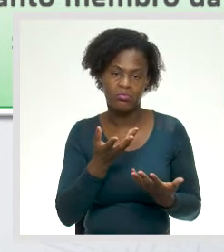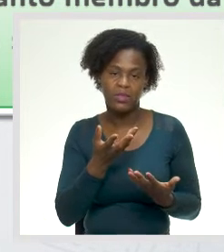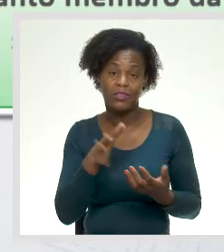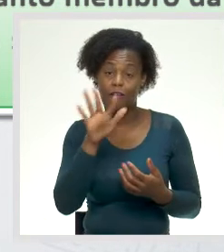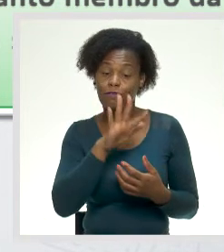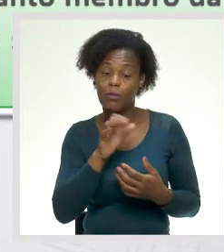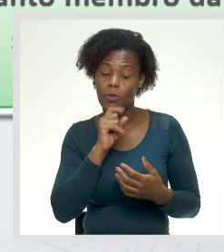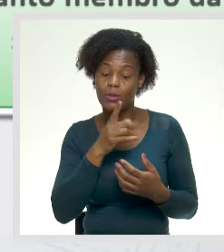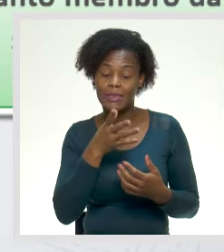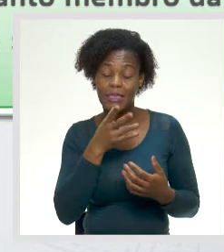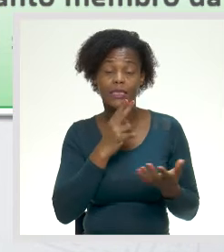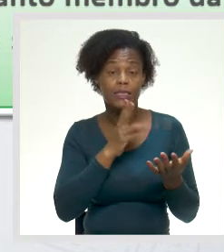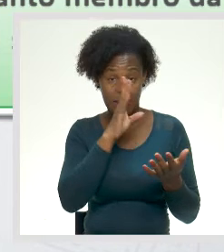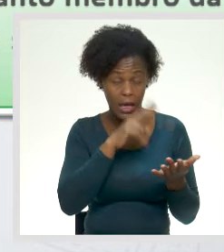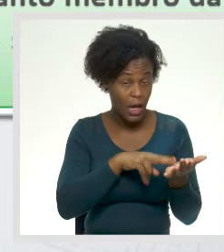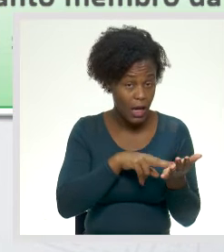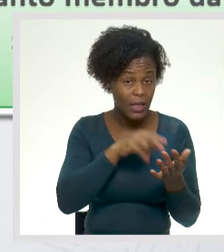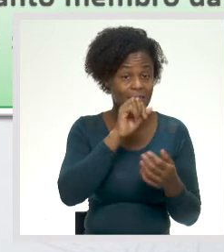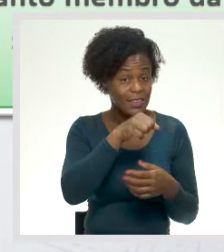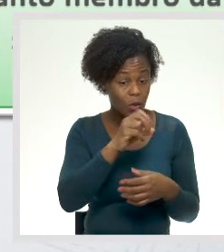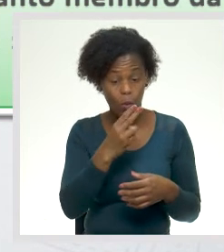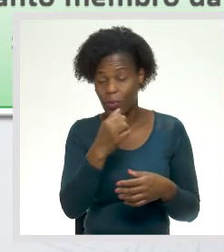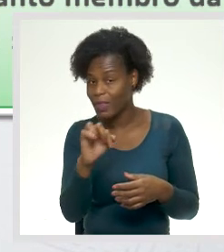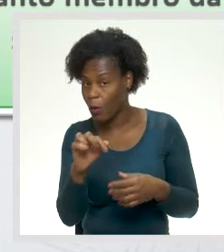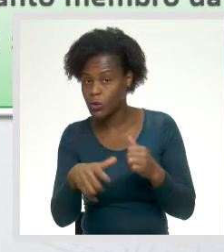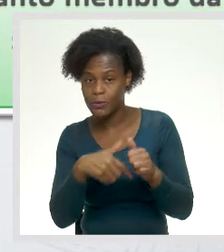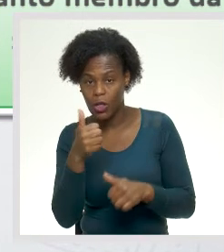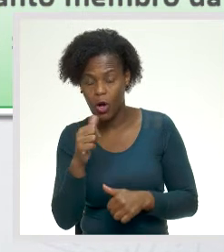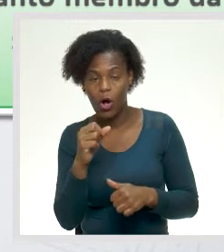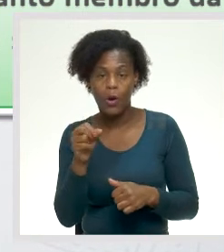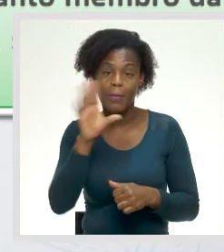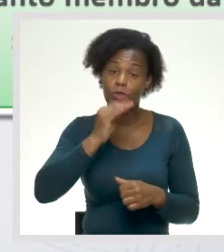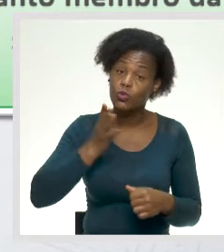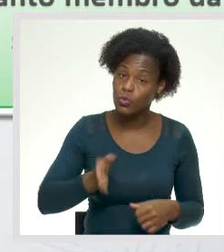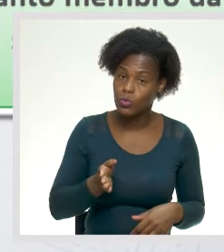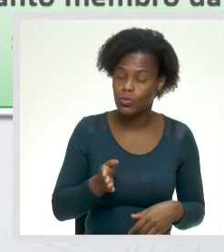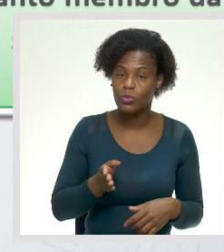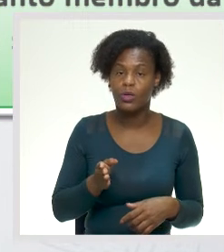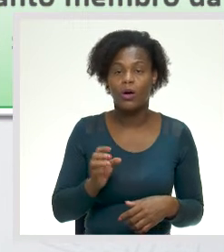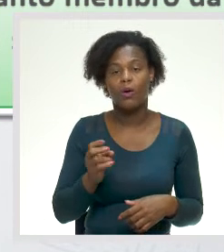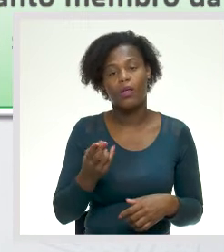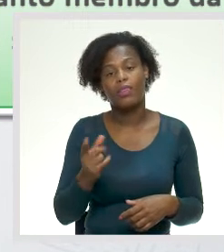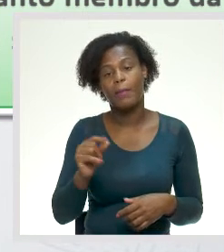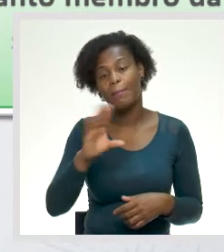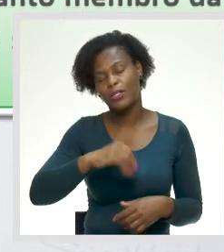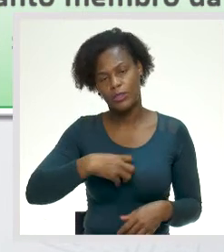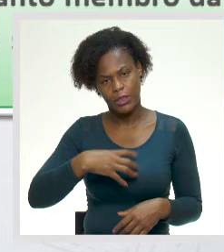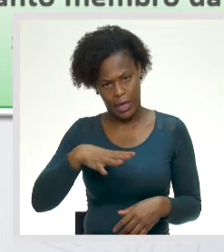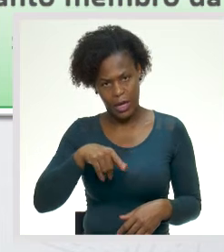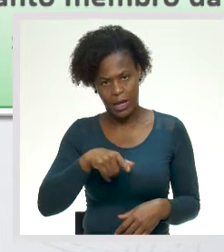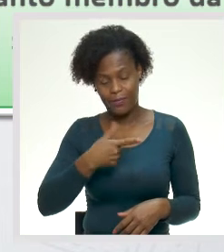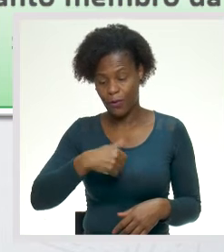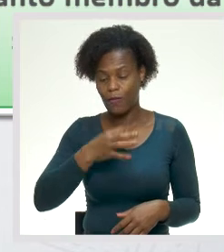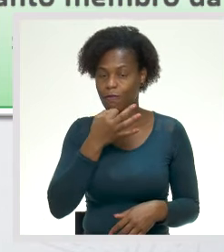de confirmar se eles são ou não os melhores, os mais justos e os mais desejáveis,